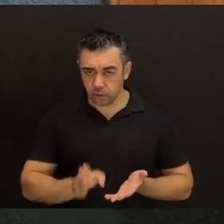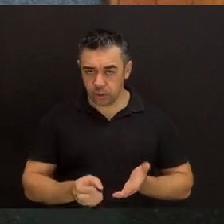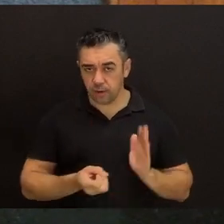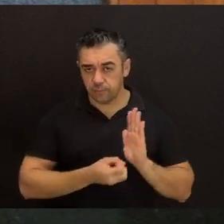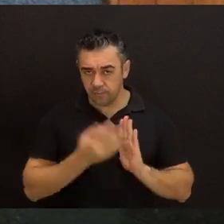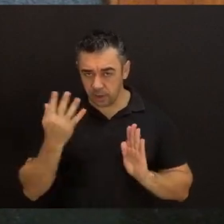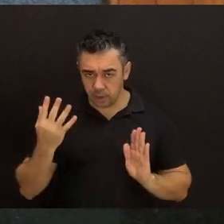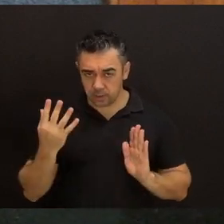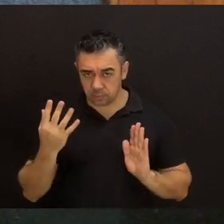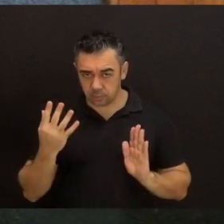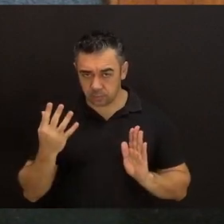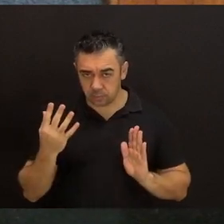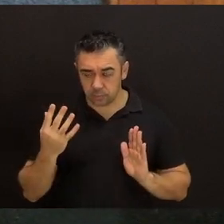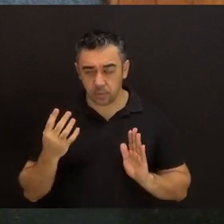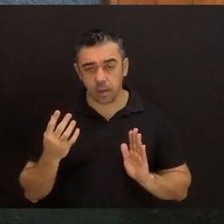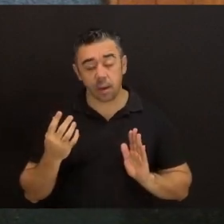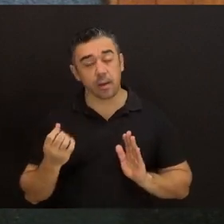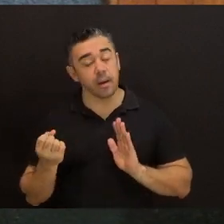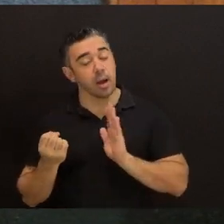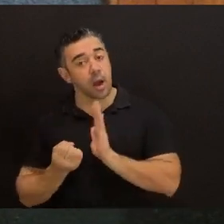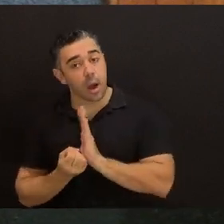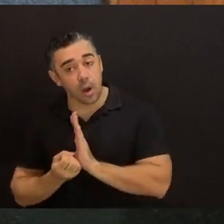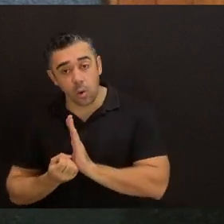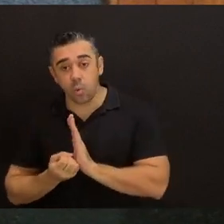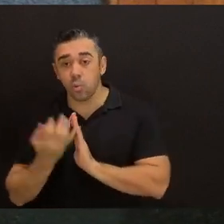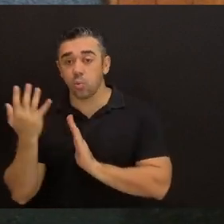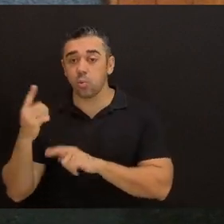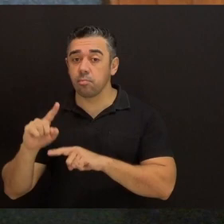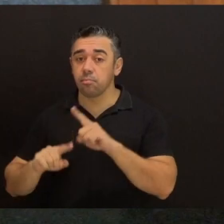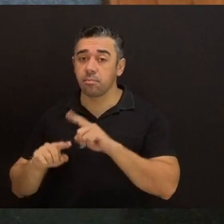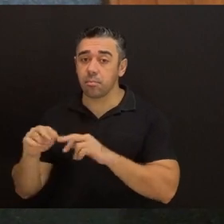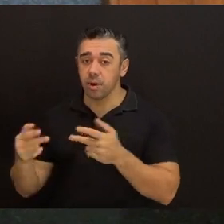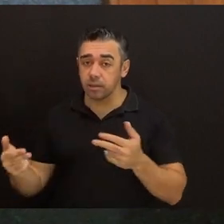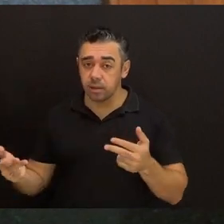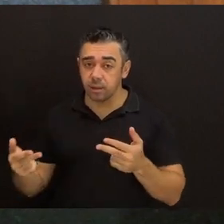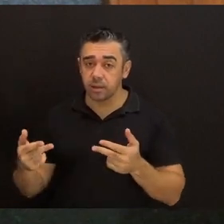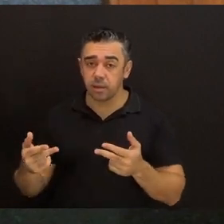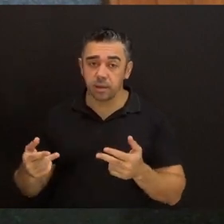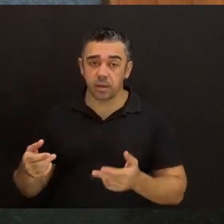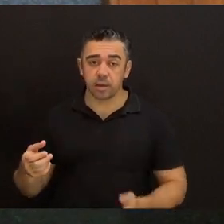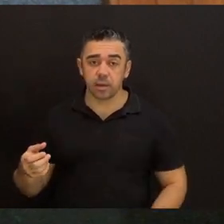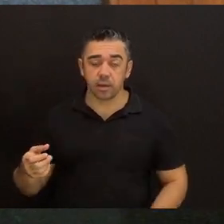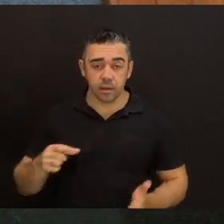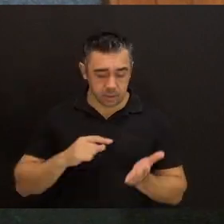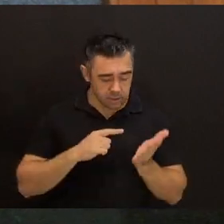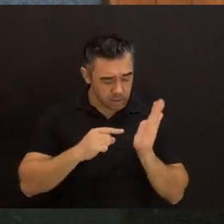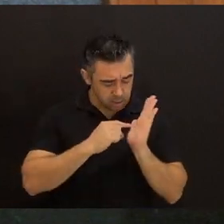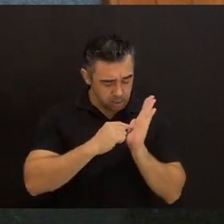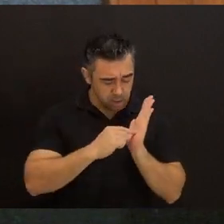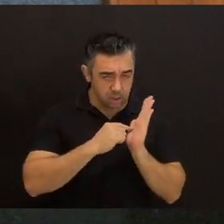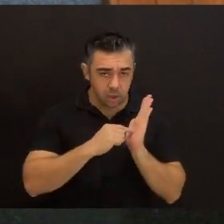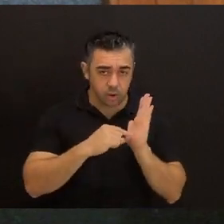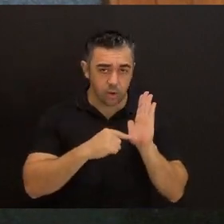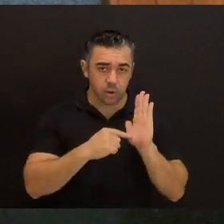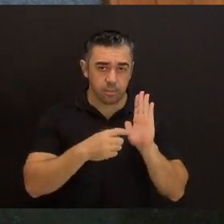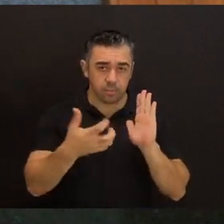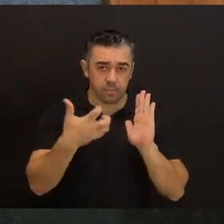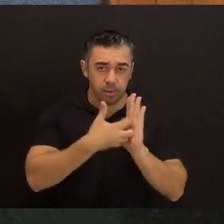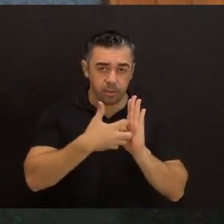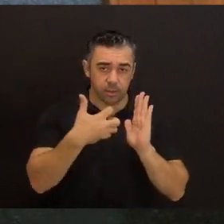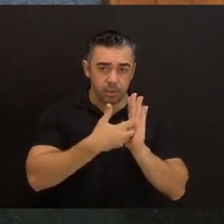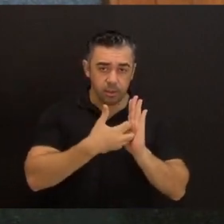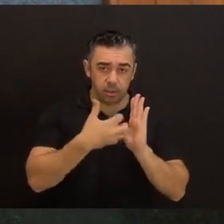origem suspeita mas algum alguns de constatação material que eram públicos com etiqueta Vereador Zé Vieira com